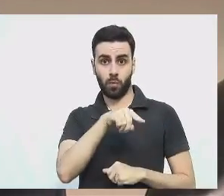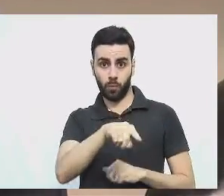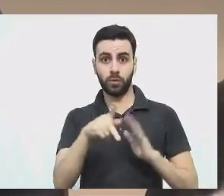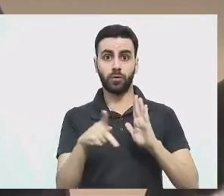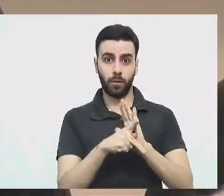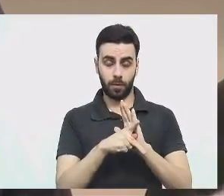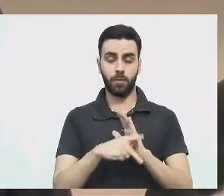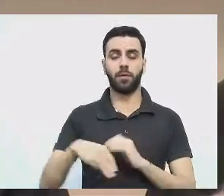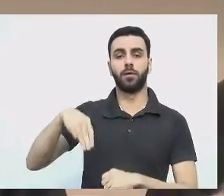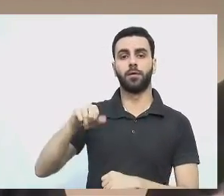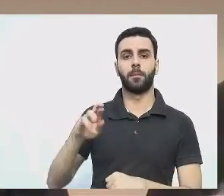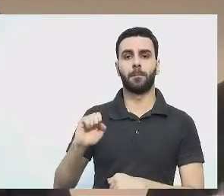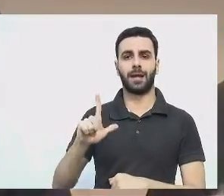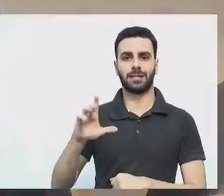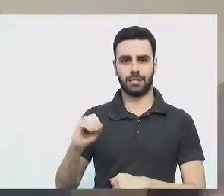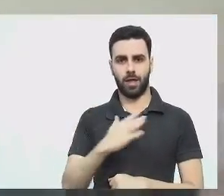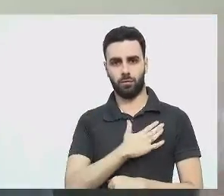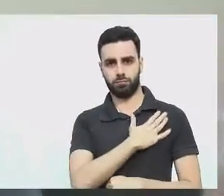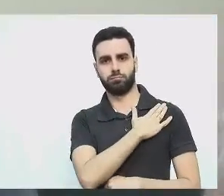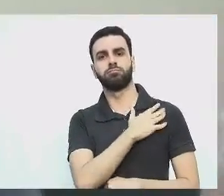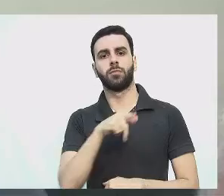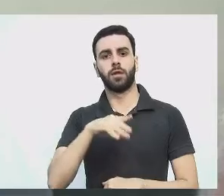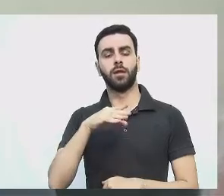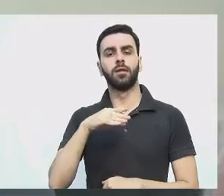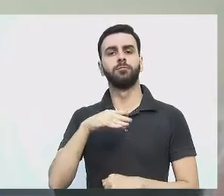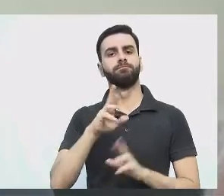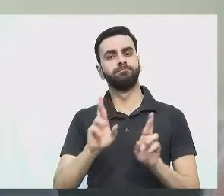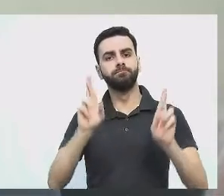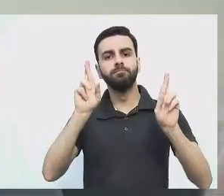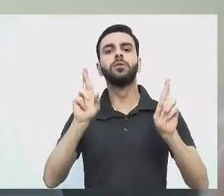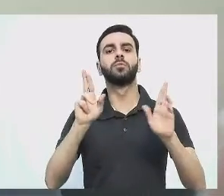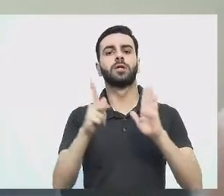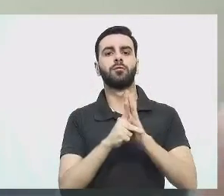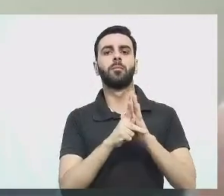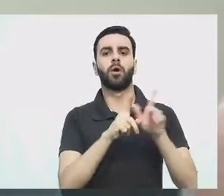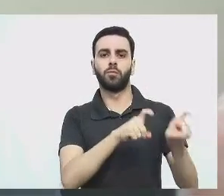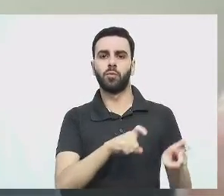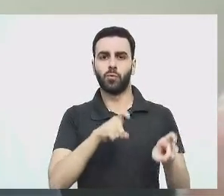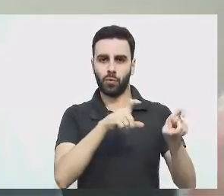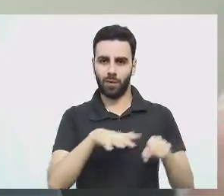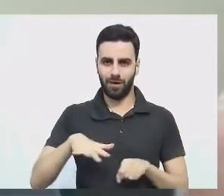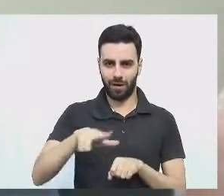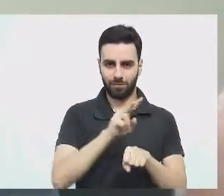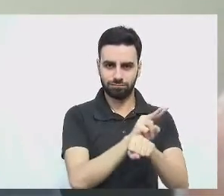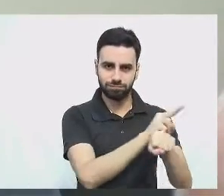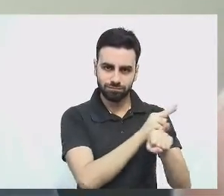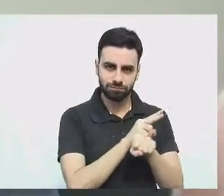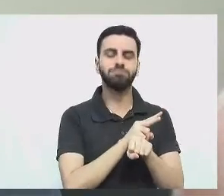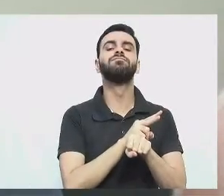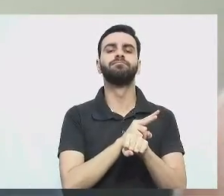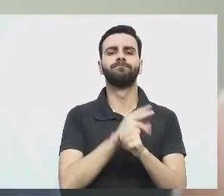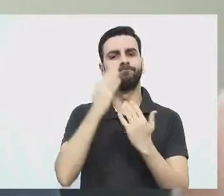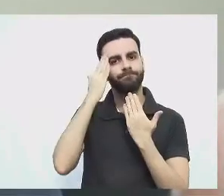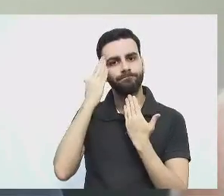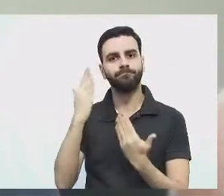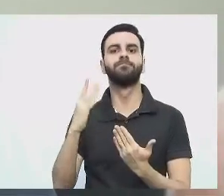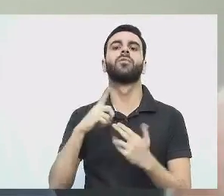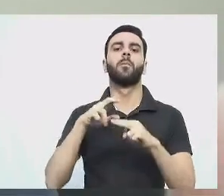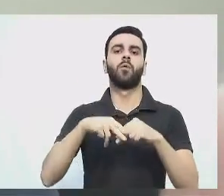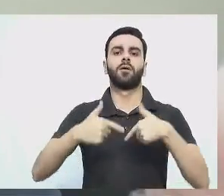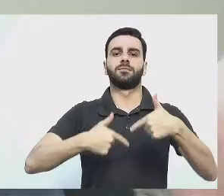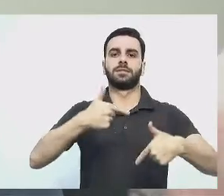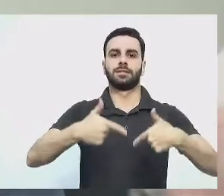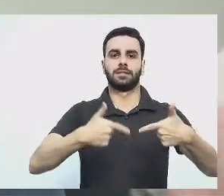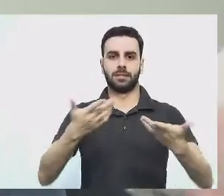sargento Marcelo de Oliveira, que é o responsável pela patrulha rural. Quero agradecer a você, Marcelo, pelo